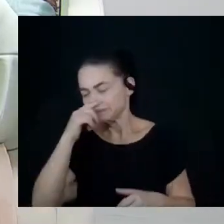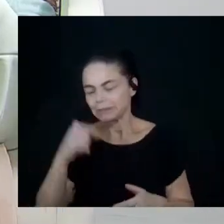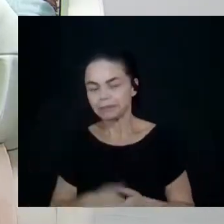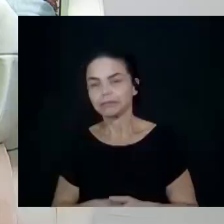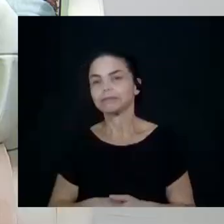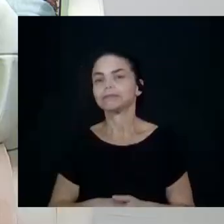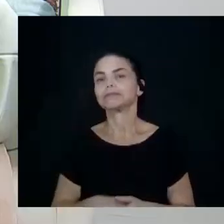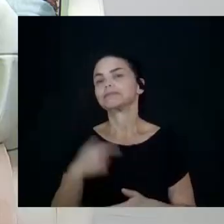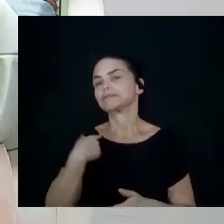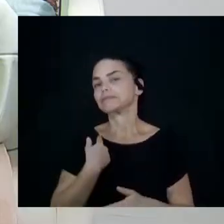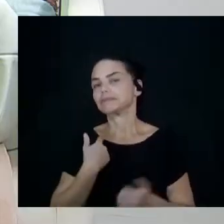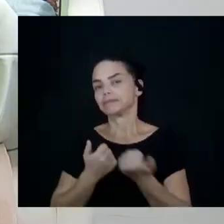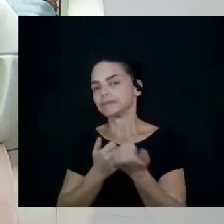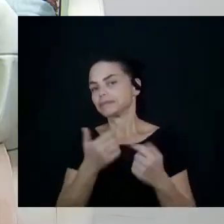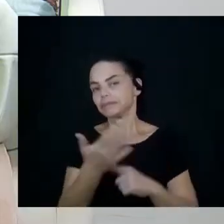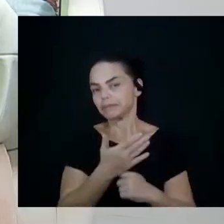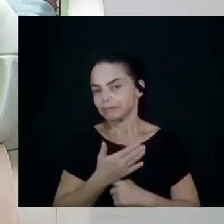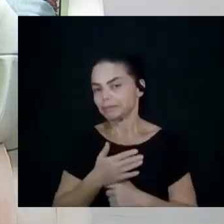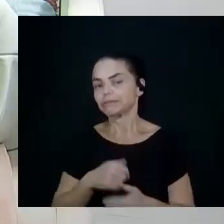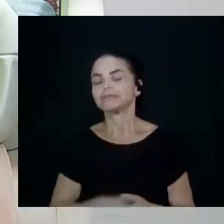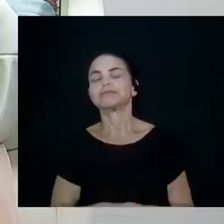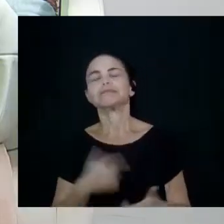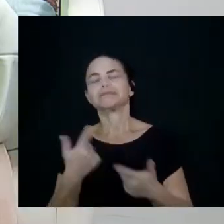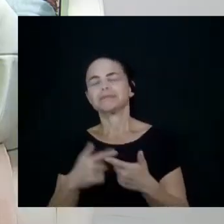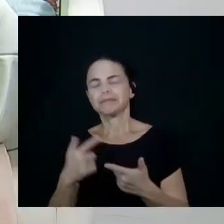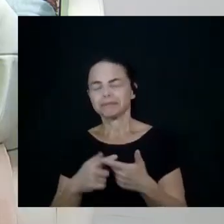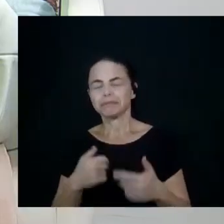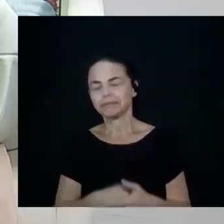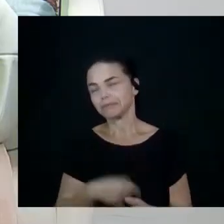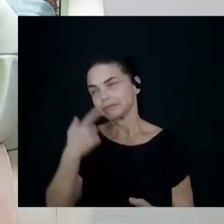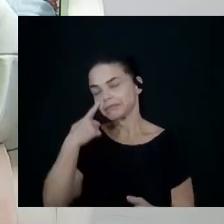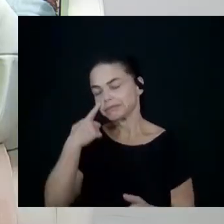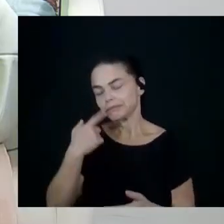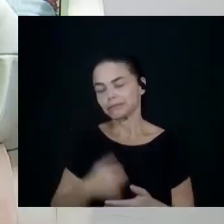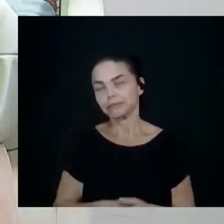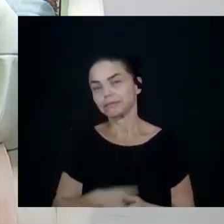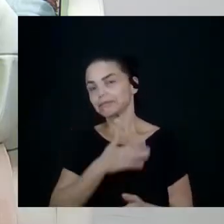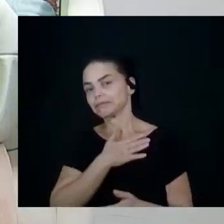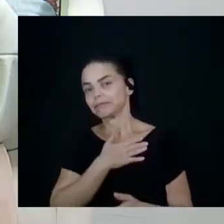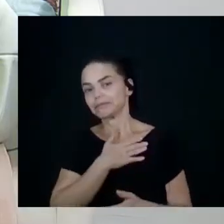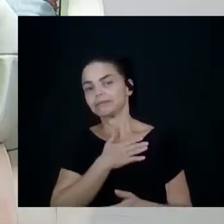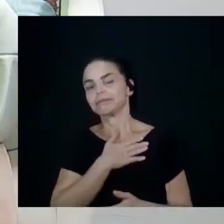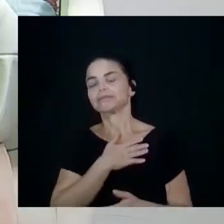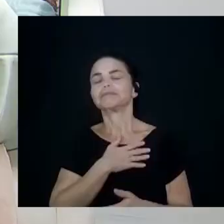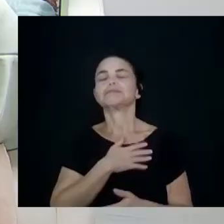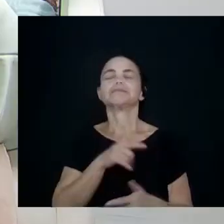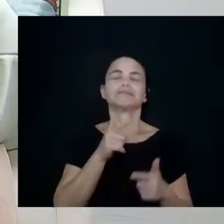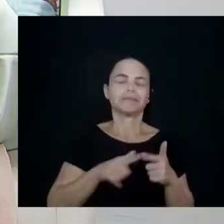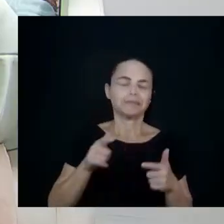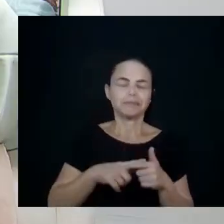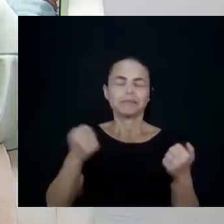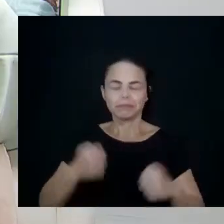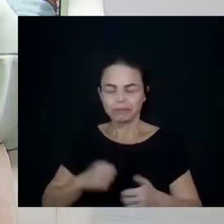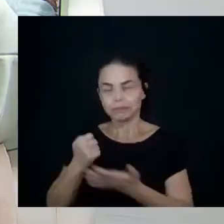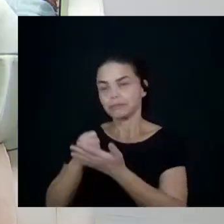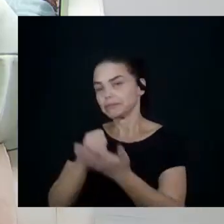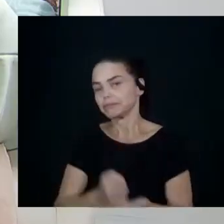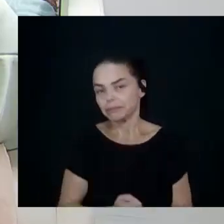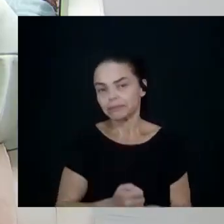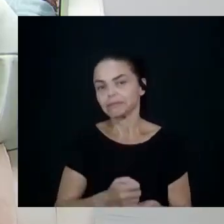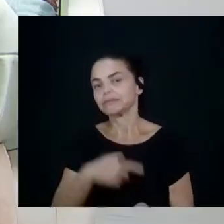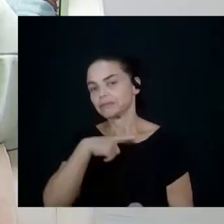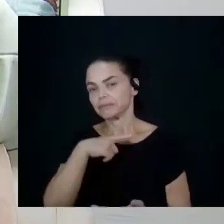Como que vocês acabam se auxiliando também nesse quesito? Até porque você, olha gente, eu já passei por isso, posso te ajudar em tal